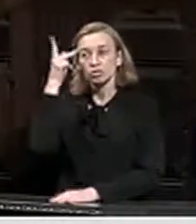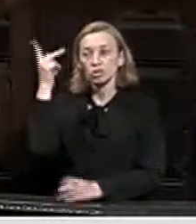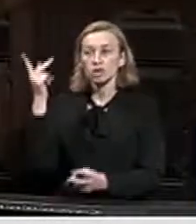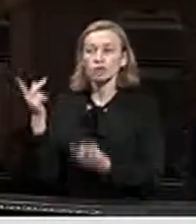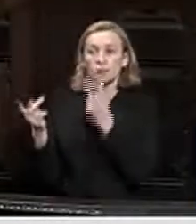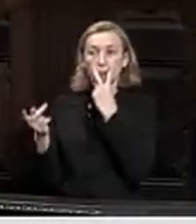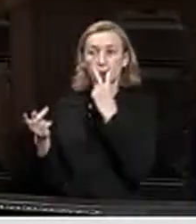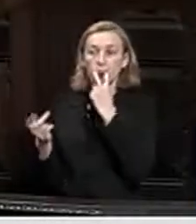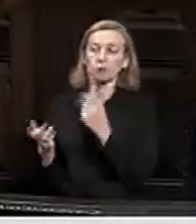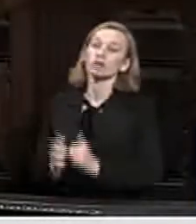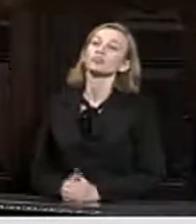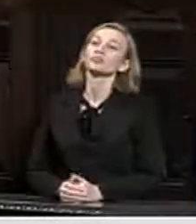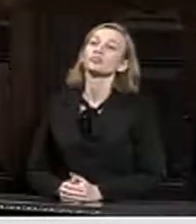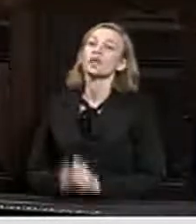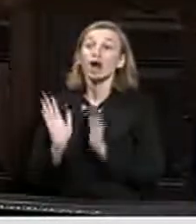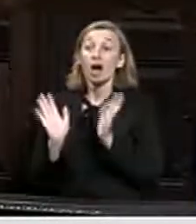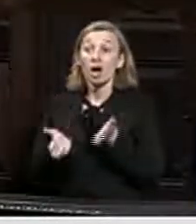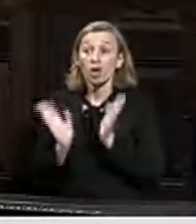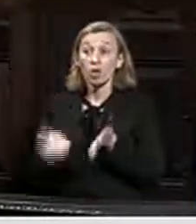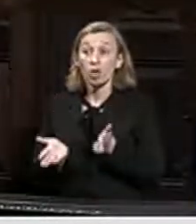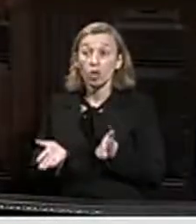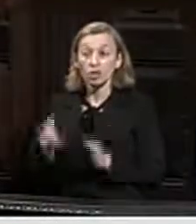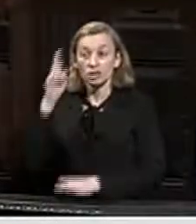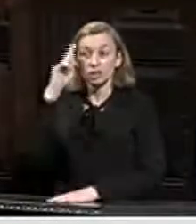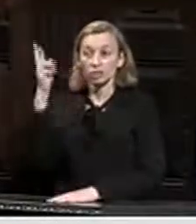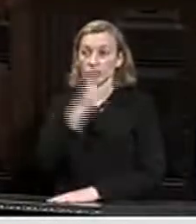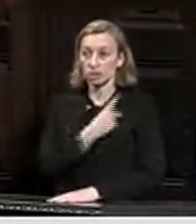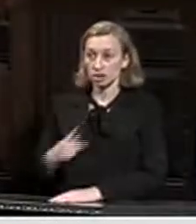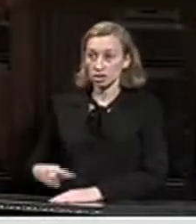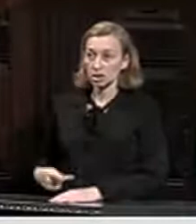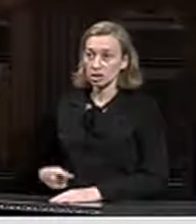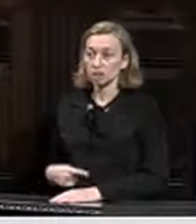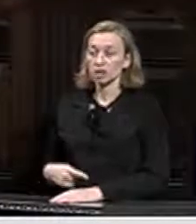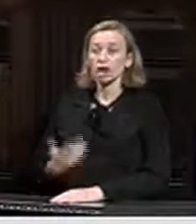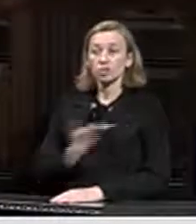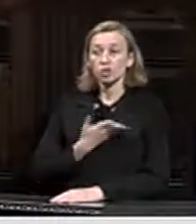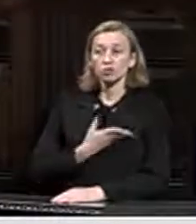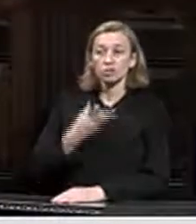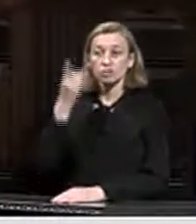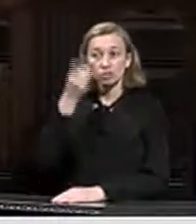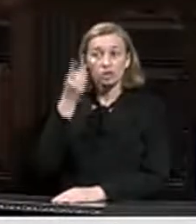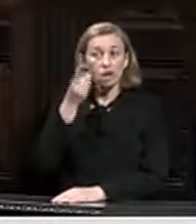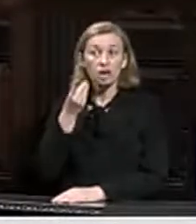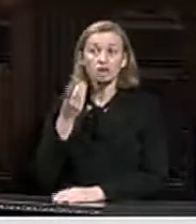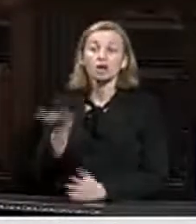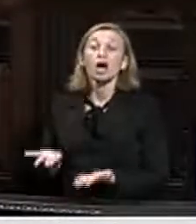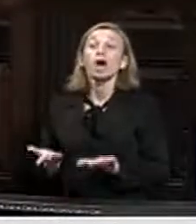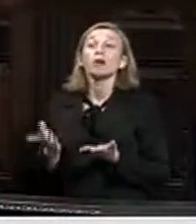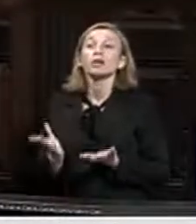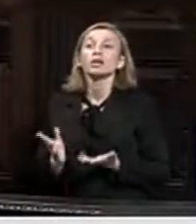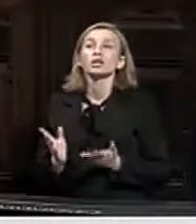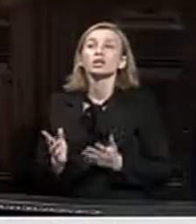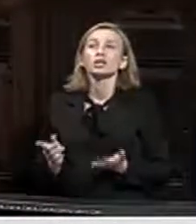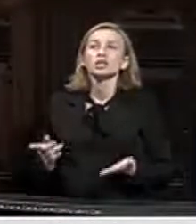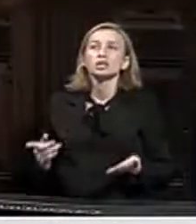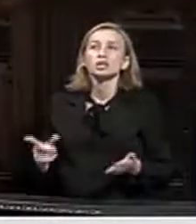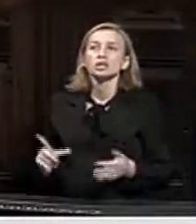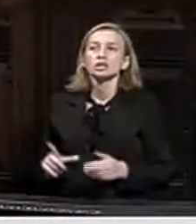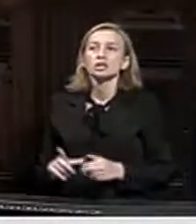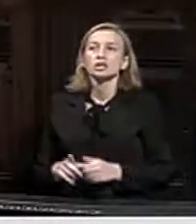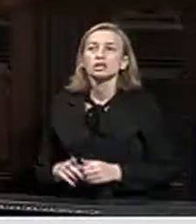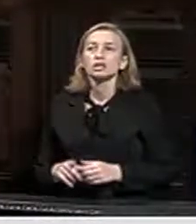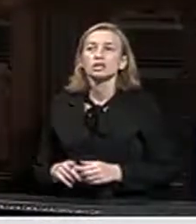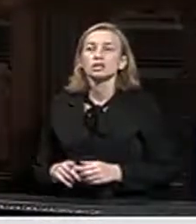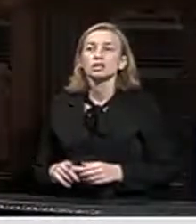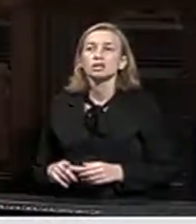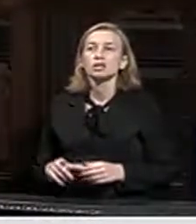e no Espírito Santo. Agora, senhor presidente, senhoras e senhores deputados, para que isso tenha o efeito que